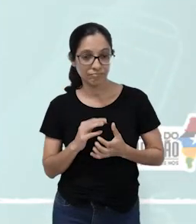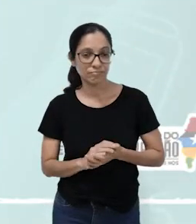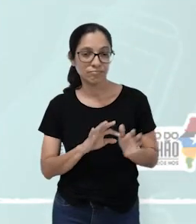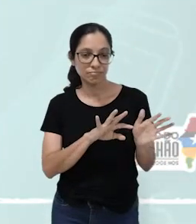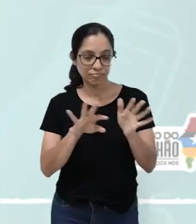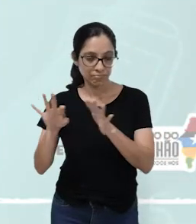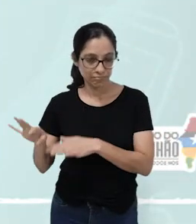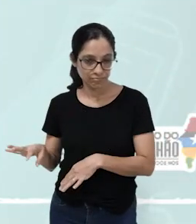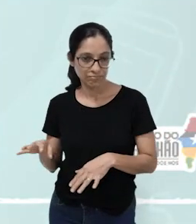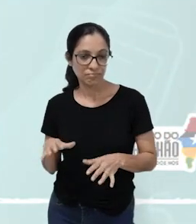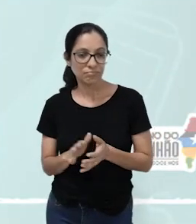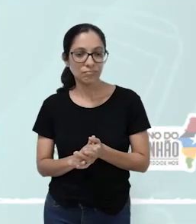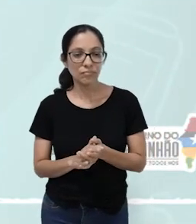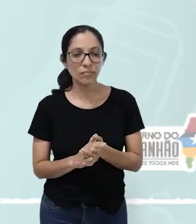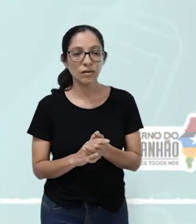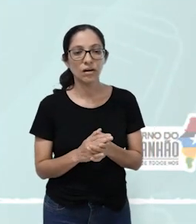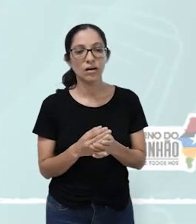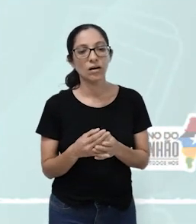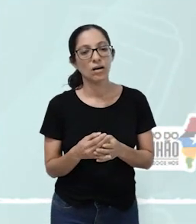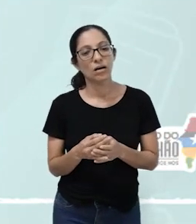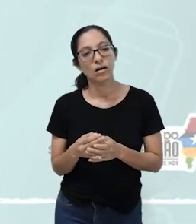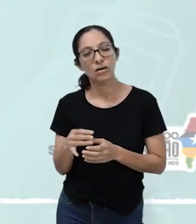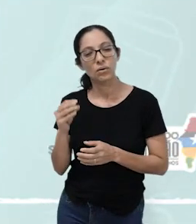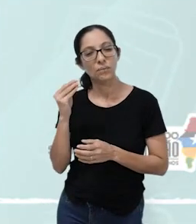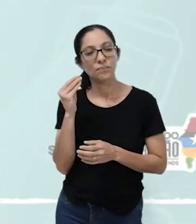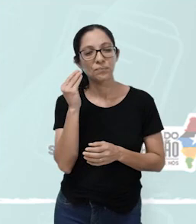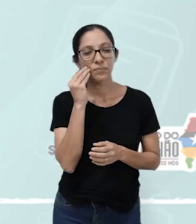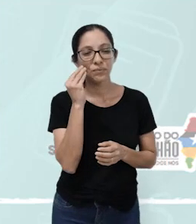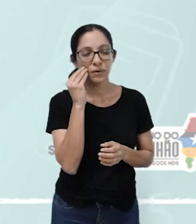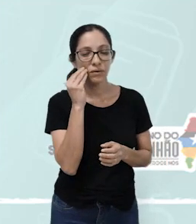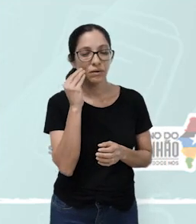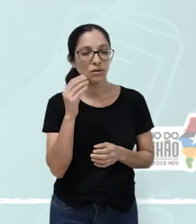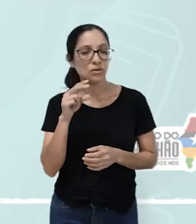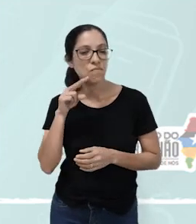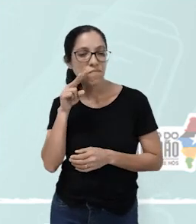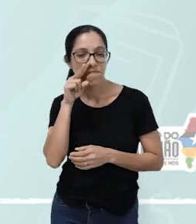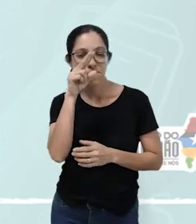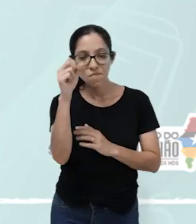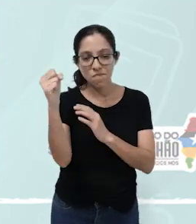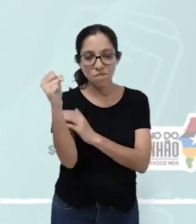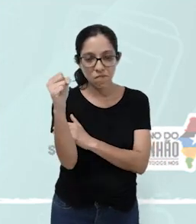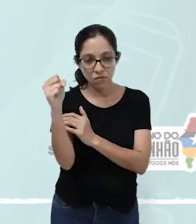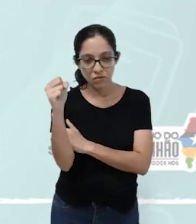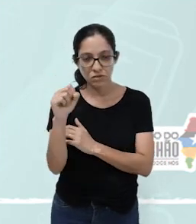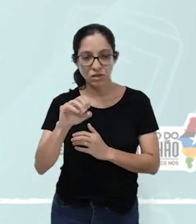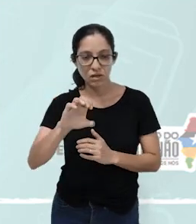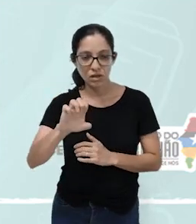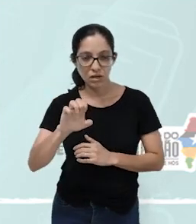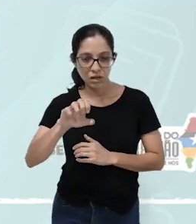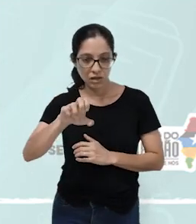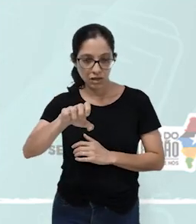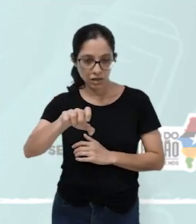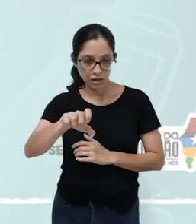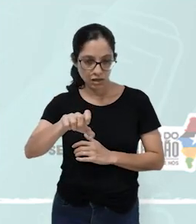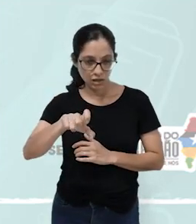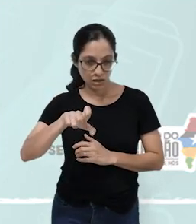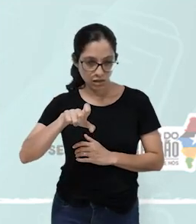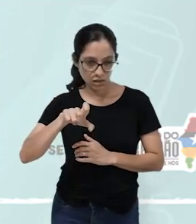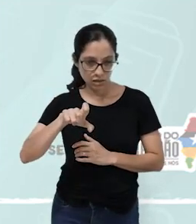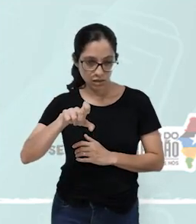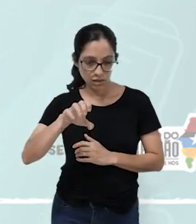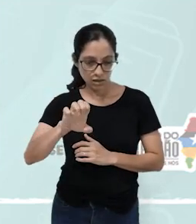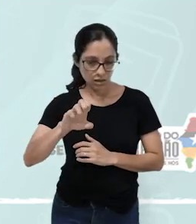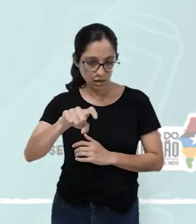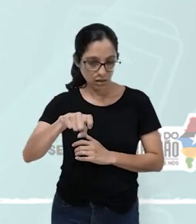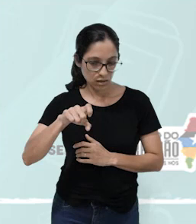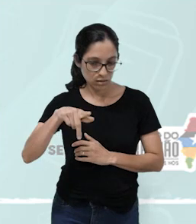Aí eu coloquei aqui um teste de força explosiva. Como é que a gente faz para mensurar essa força explosiva, professor? Então,